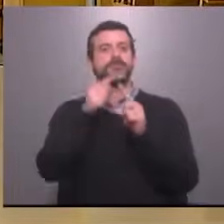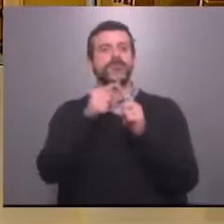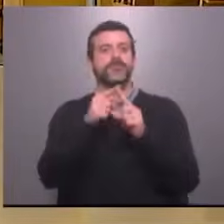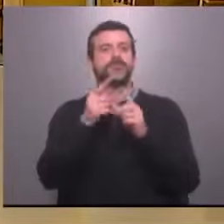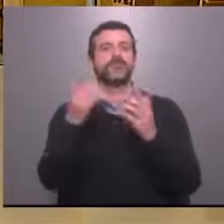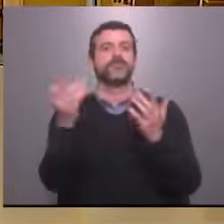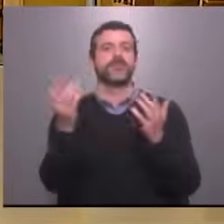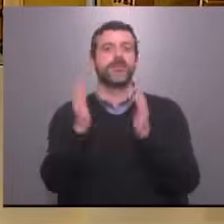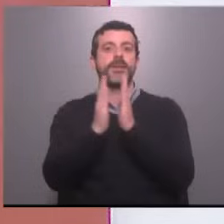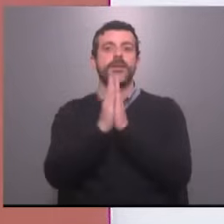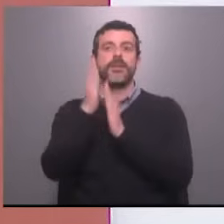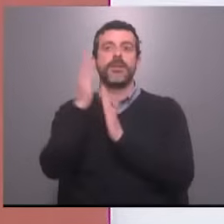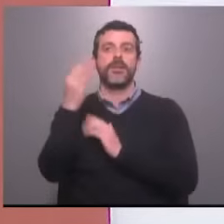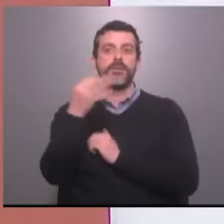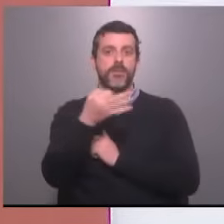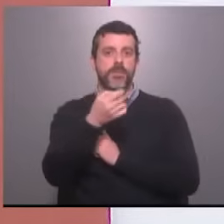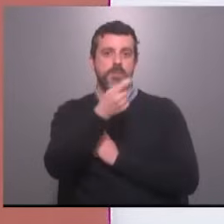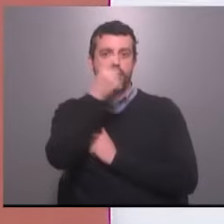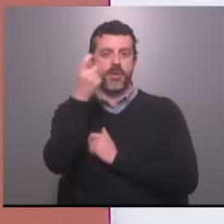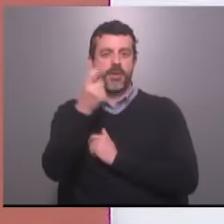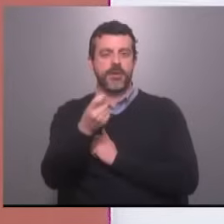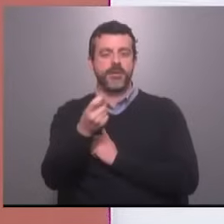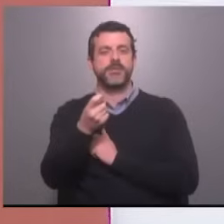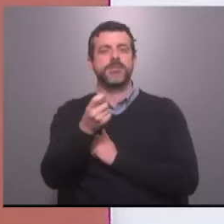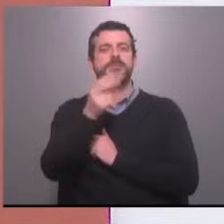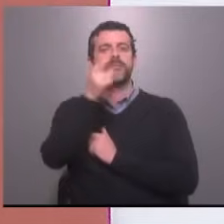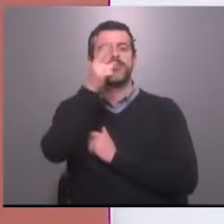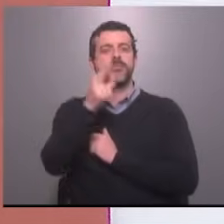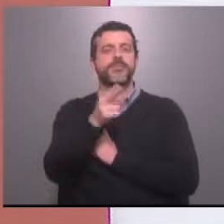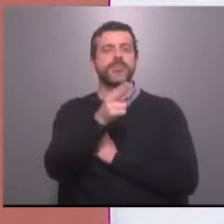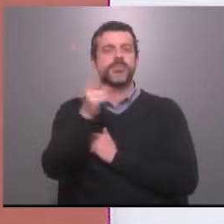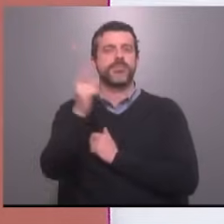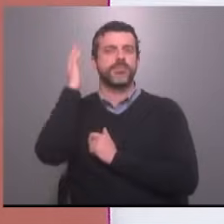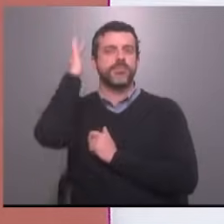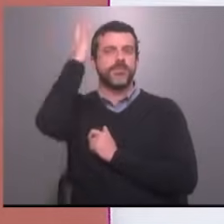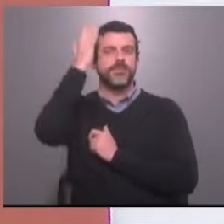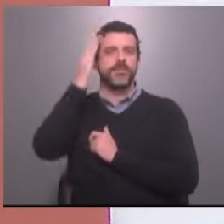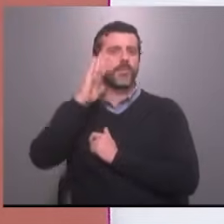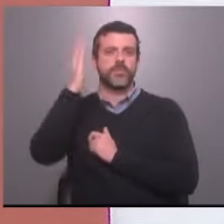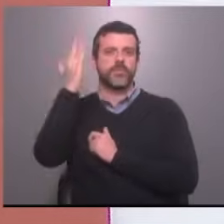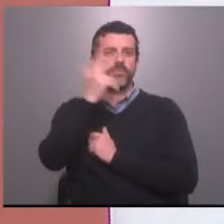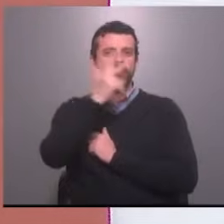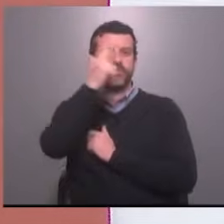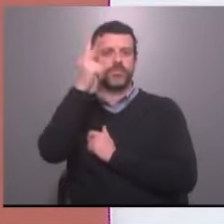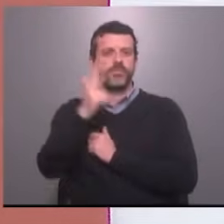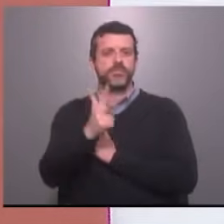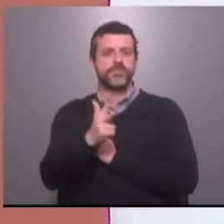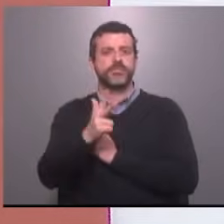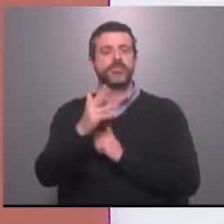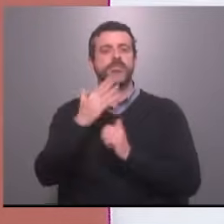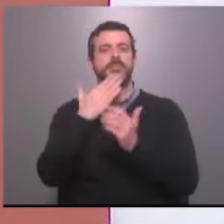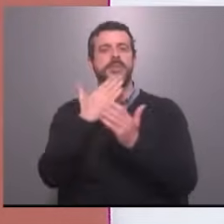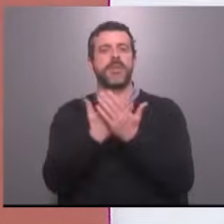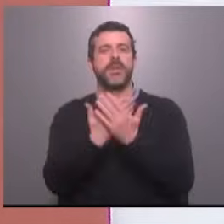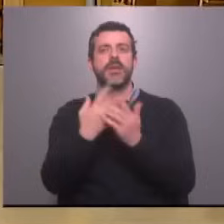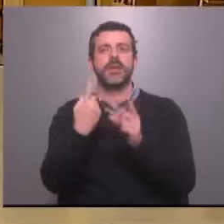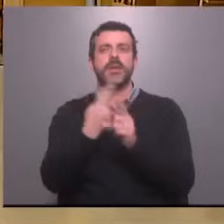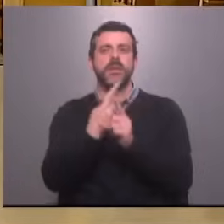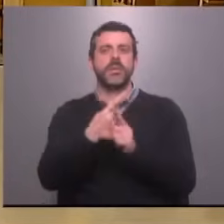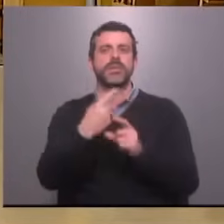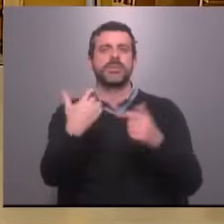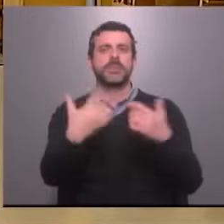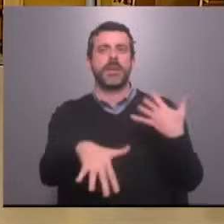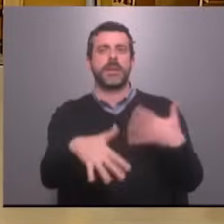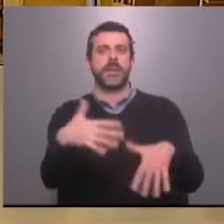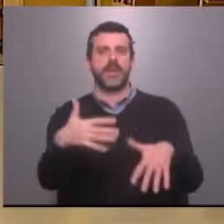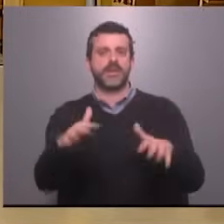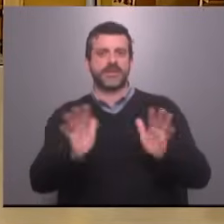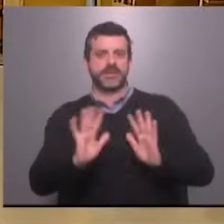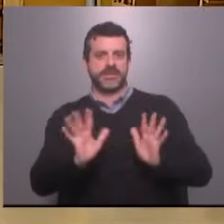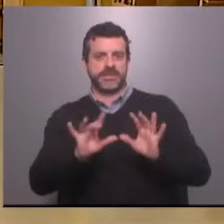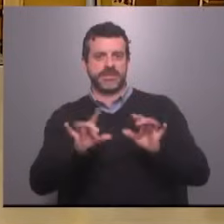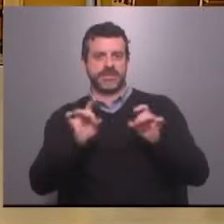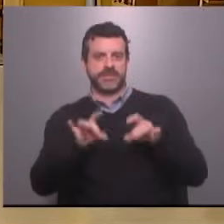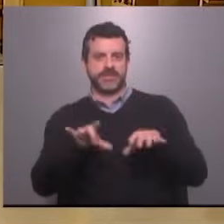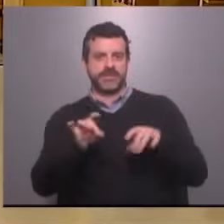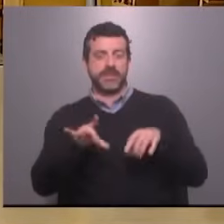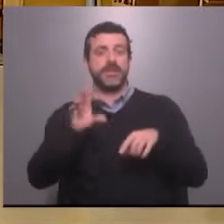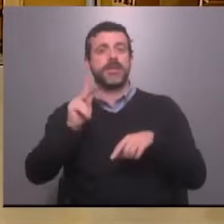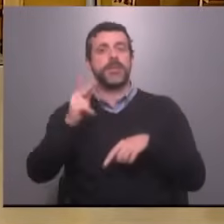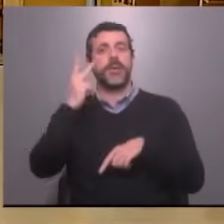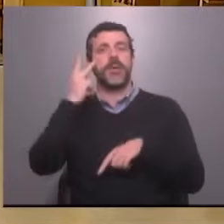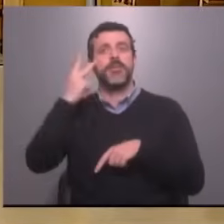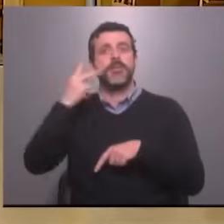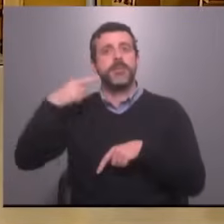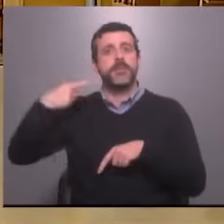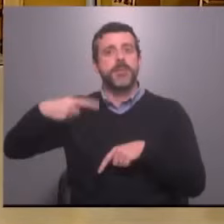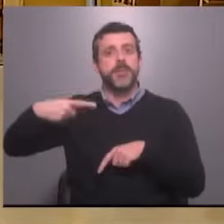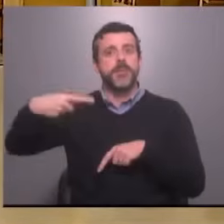Jesus. Para que o Deus da paz nos santifique totalmente, nos leve a afastarmos-nos de todo o